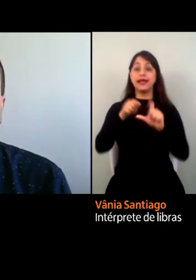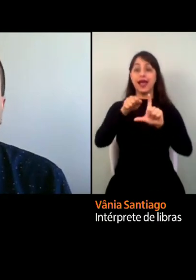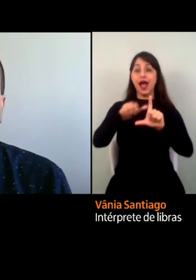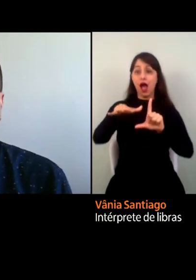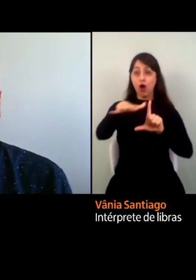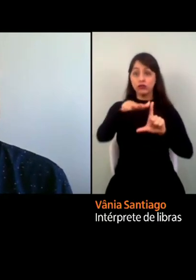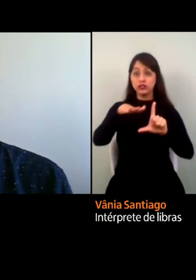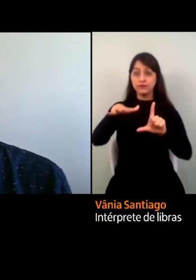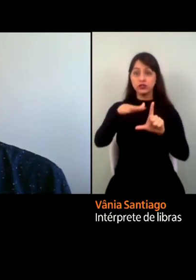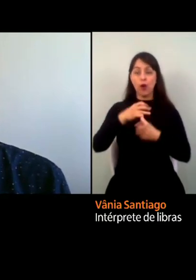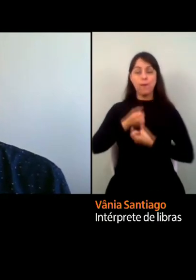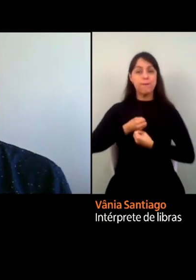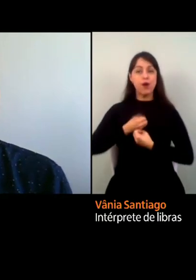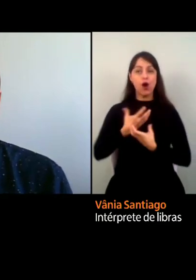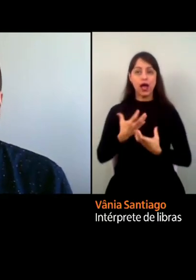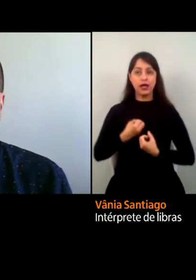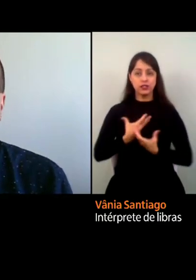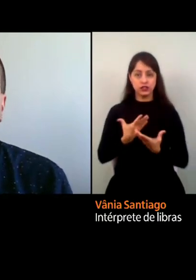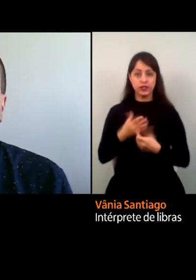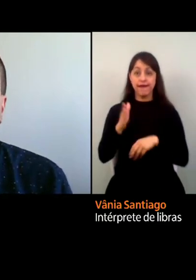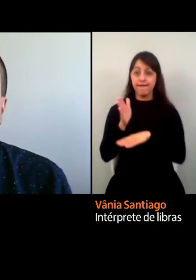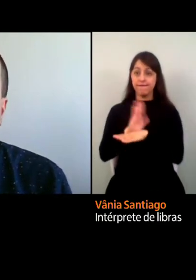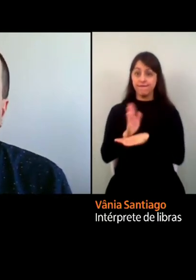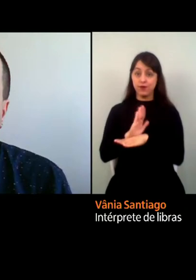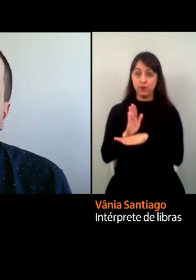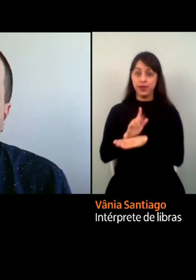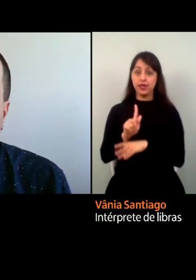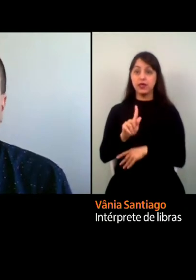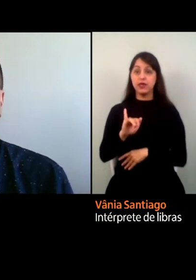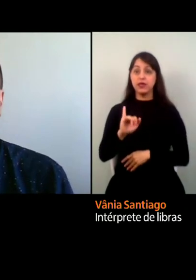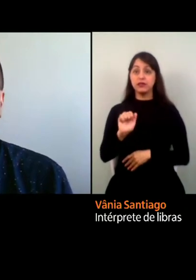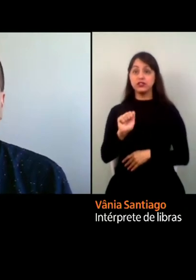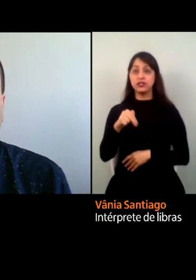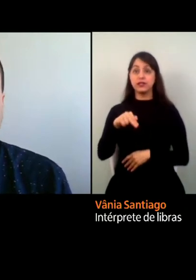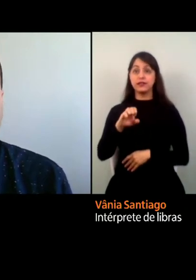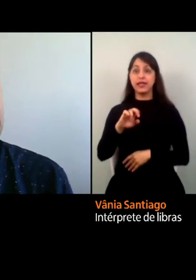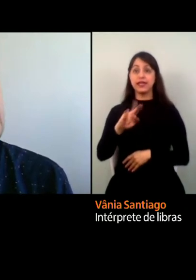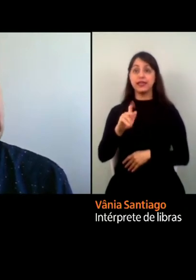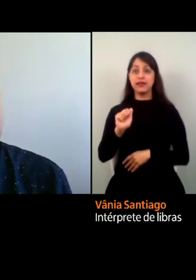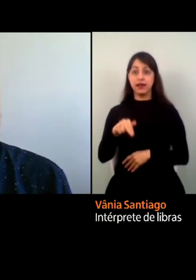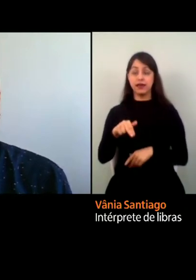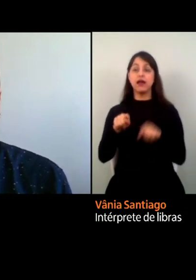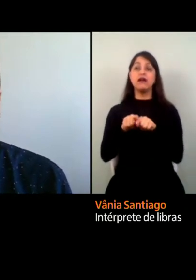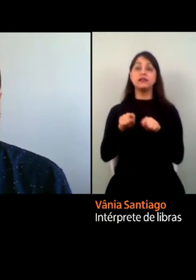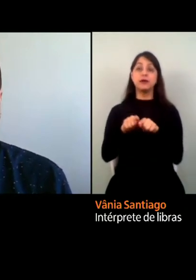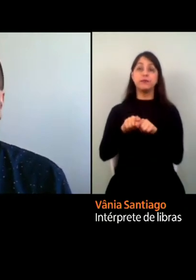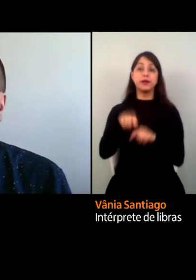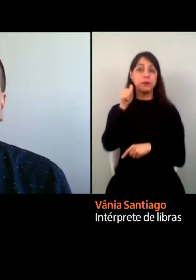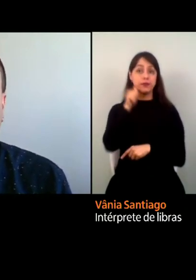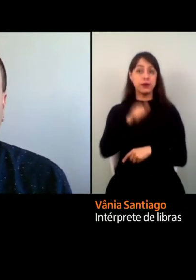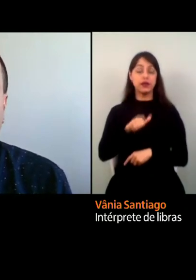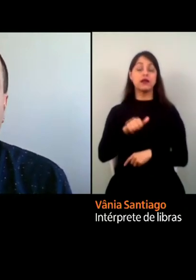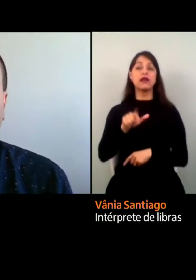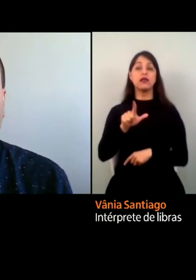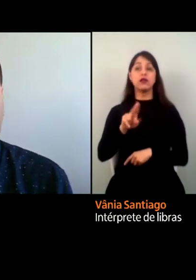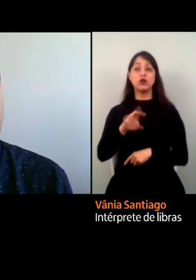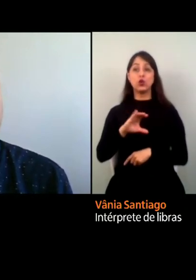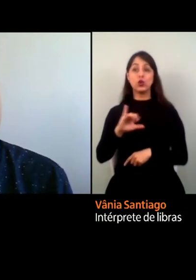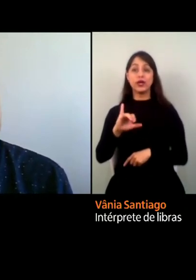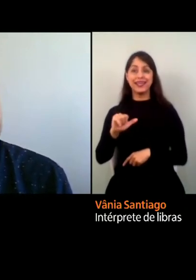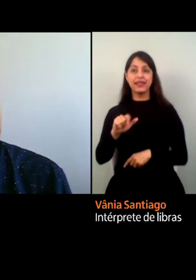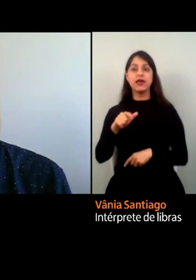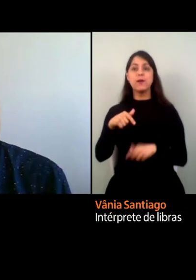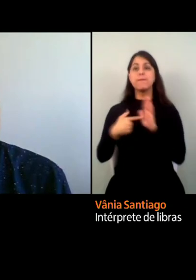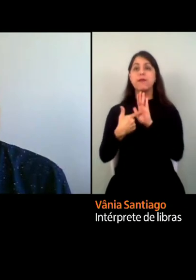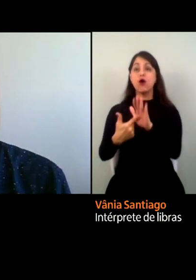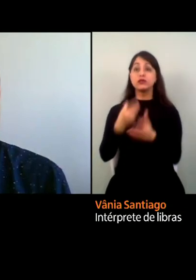de Yervan Gianikian e Angela Rich-Luke detêm-se nas misérias do colonialismo